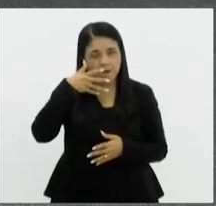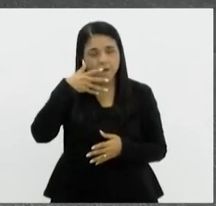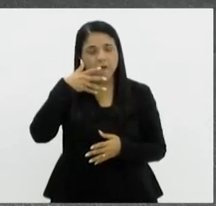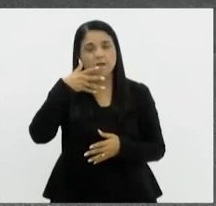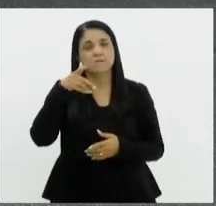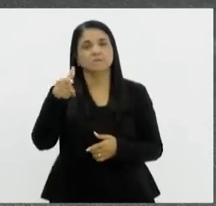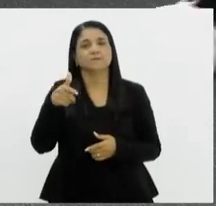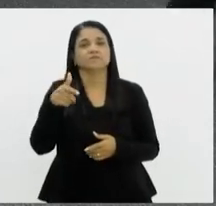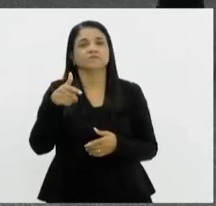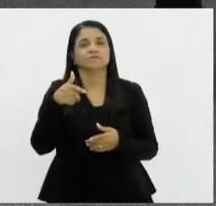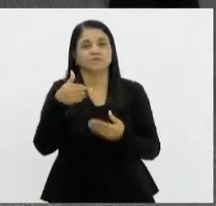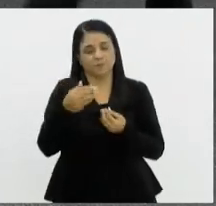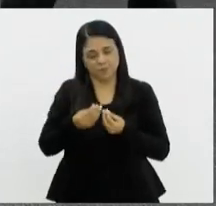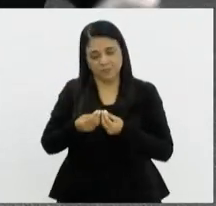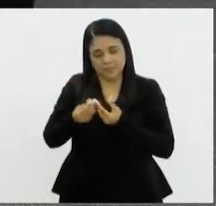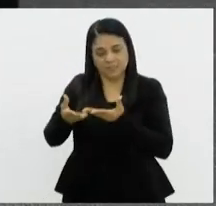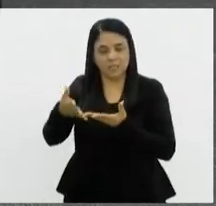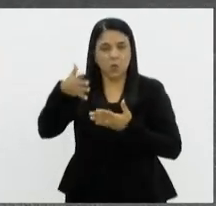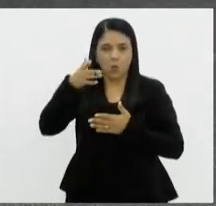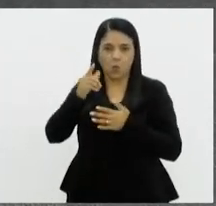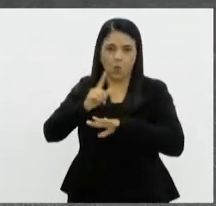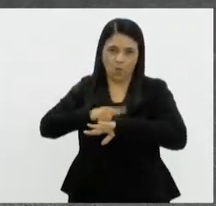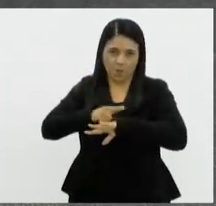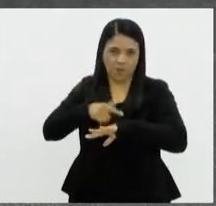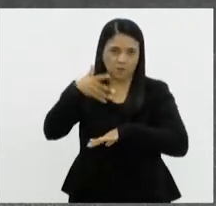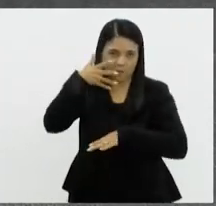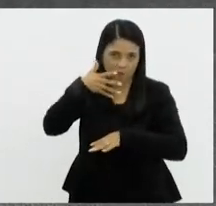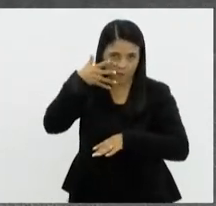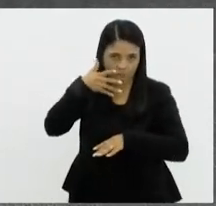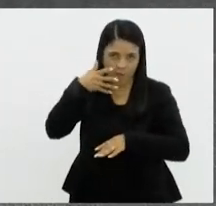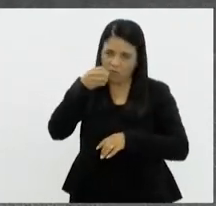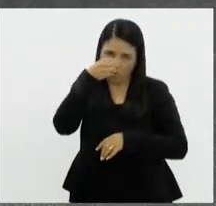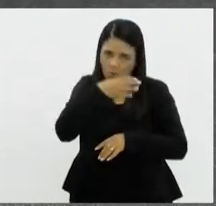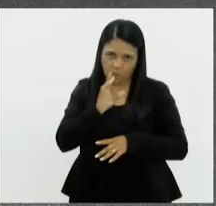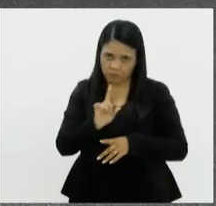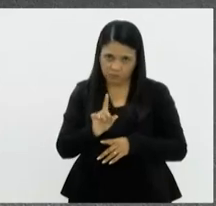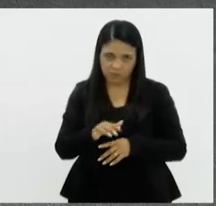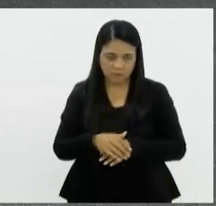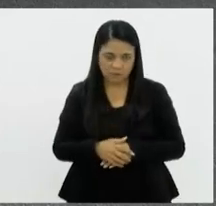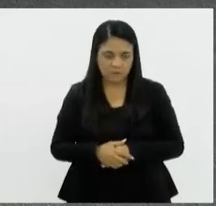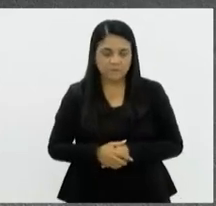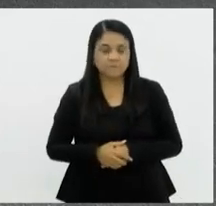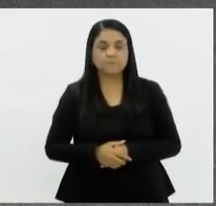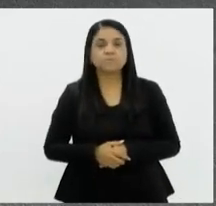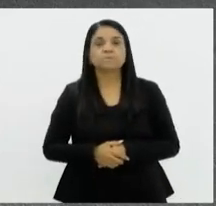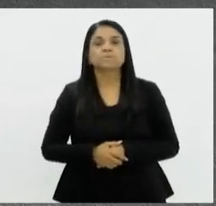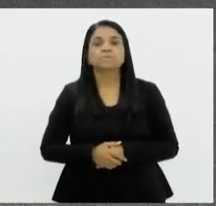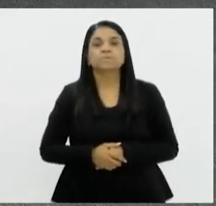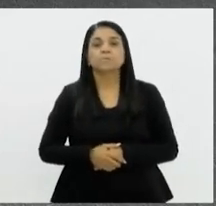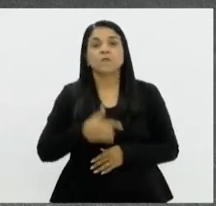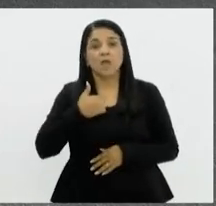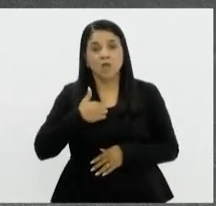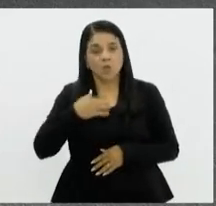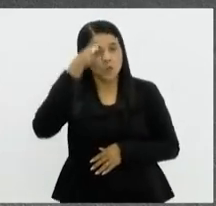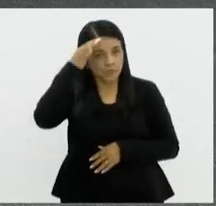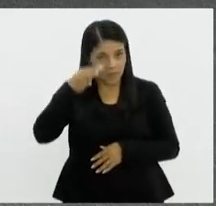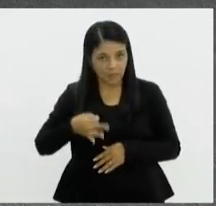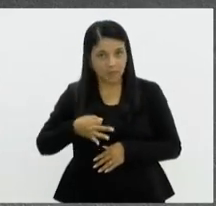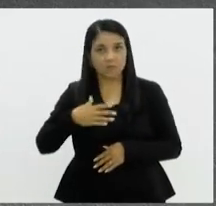generosamente uma parte não vou abusar que é a seguinte entendo eu